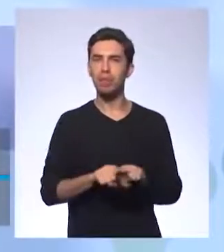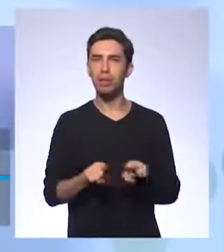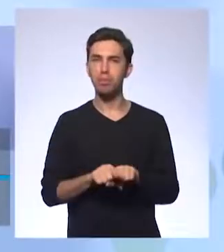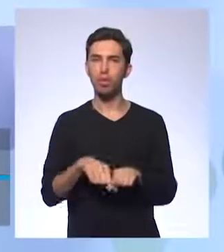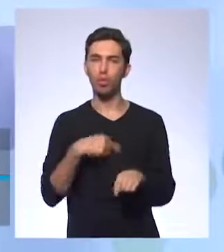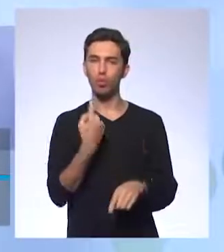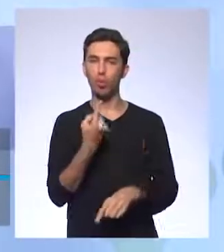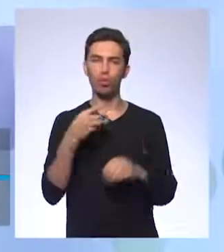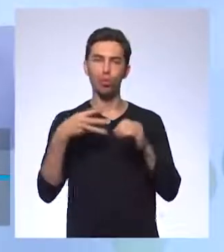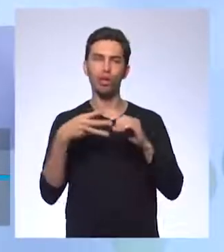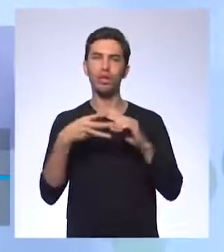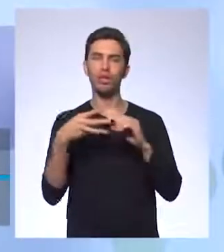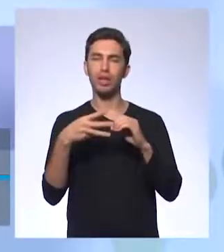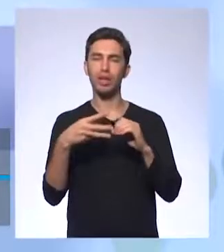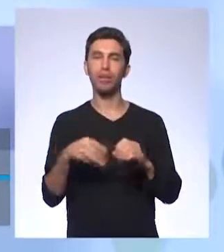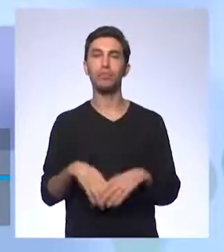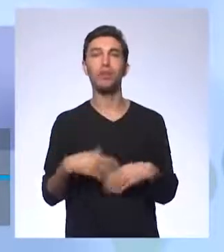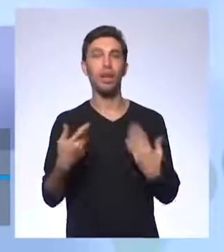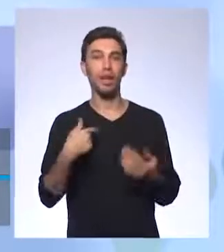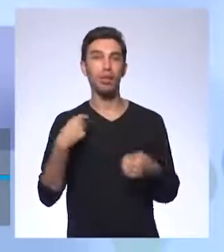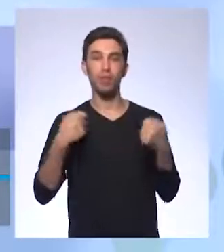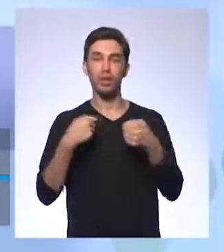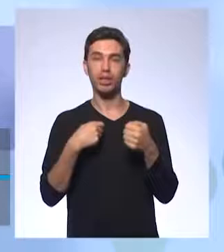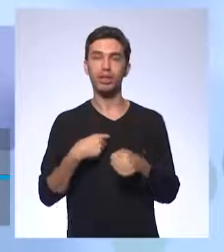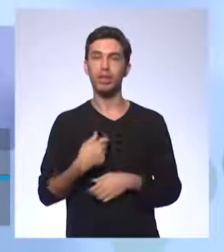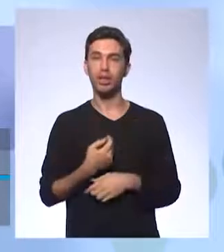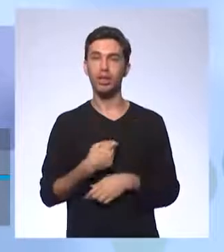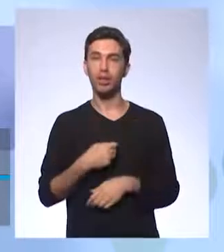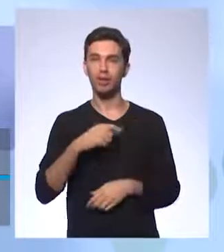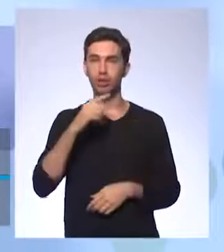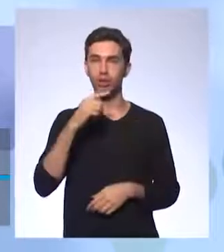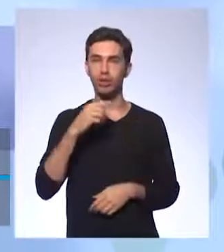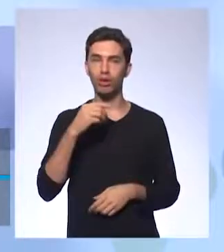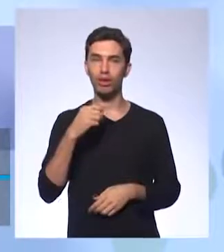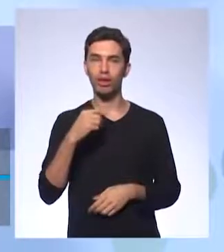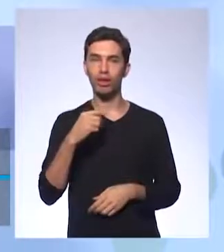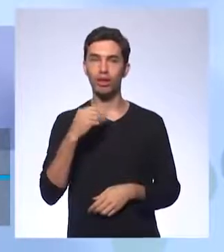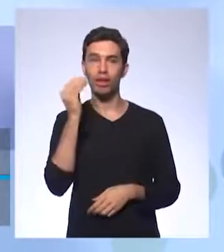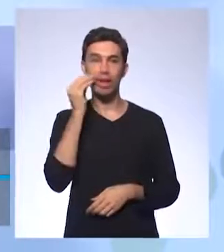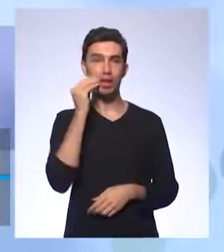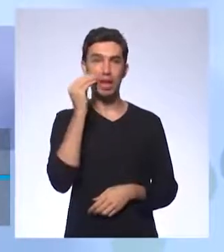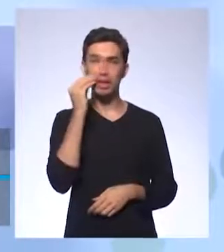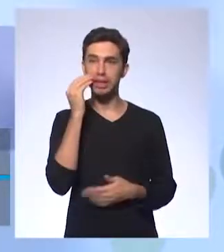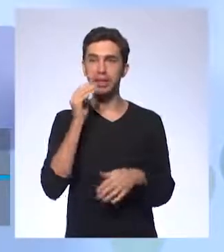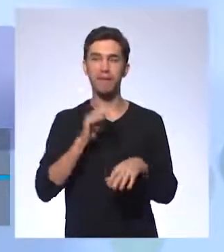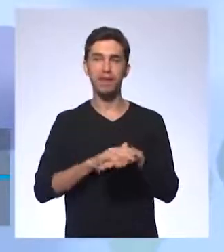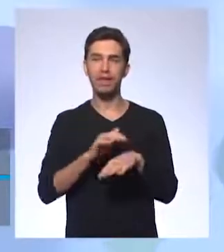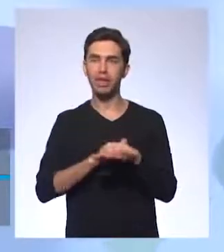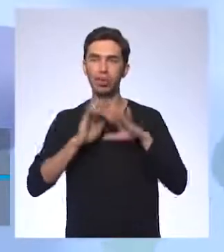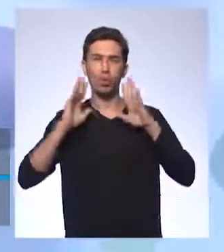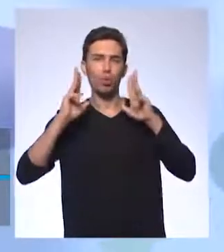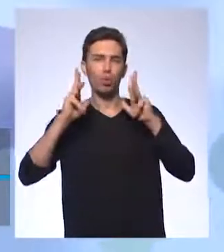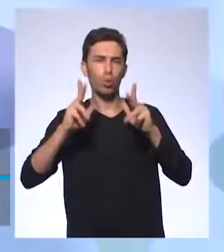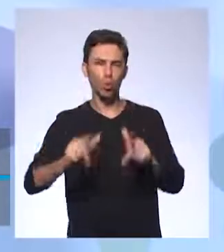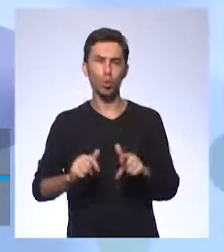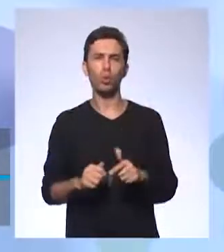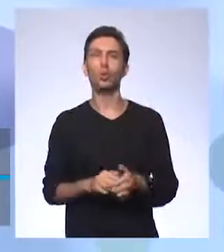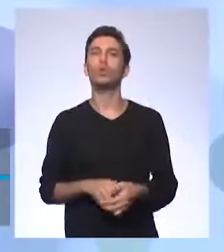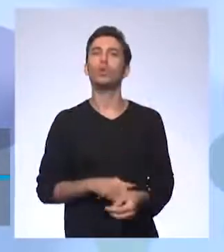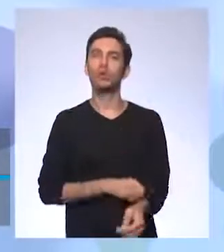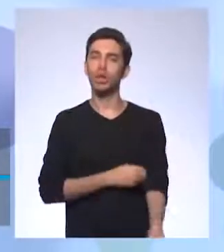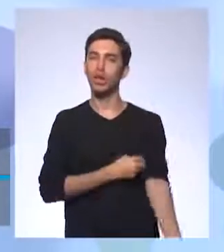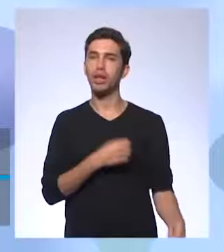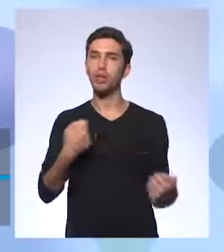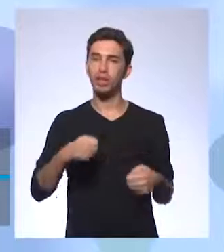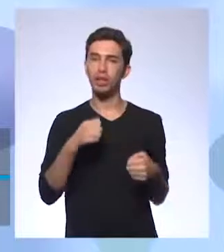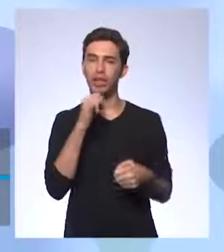célula, certo? Então, esse cara ele tem que se virar, ele está lá na pocinha d'água dele lá, ele tem que digerir, ele tem que